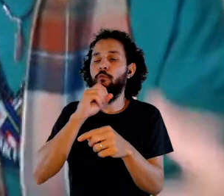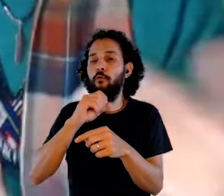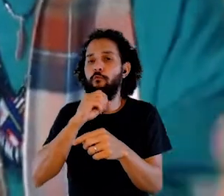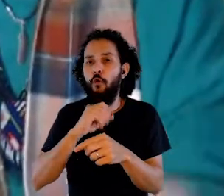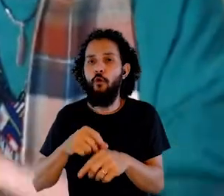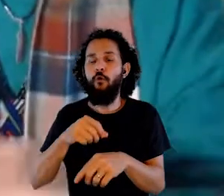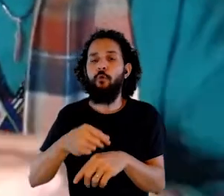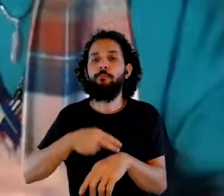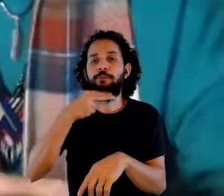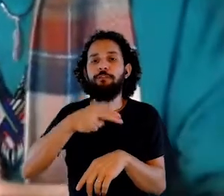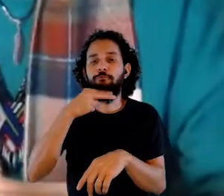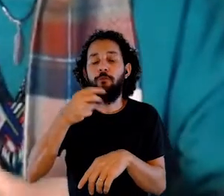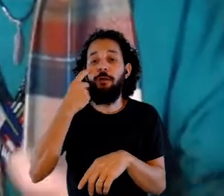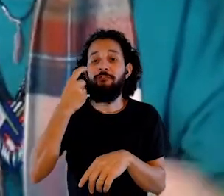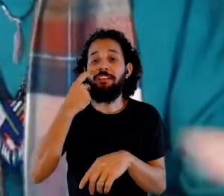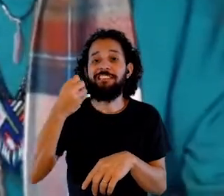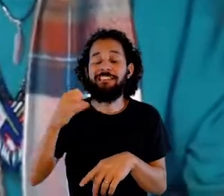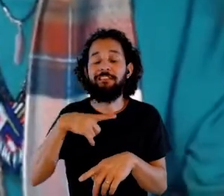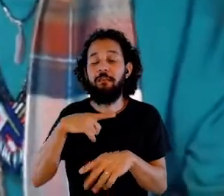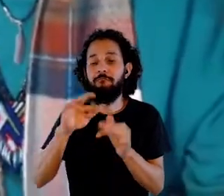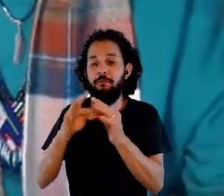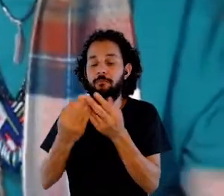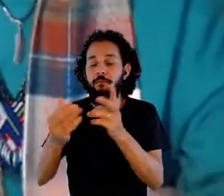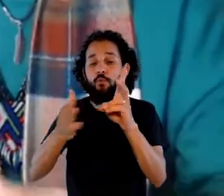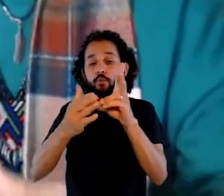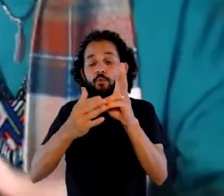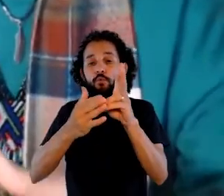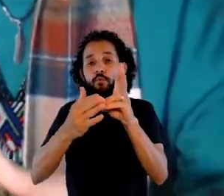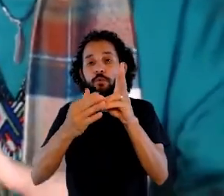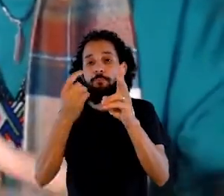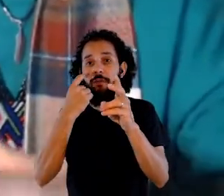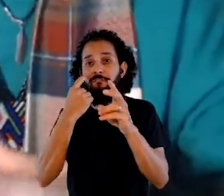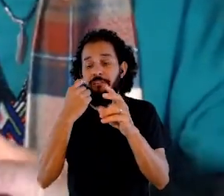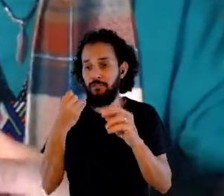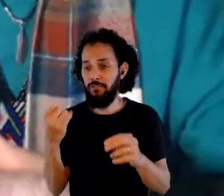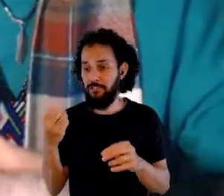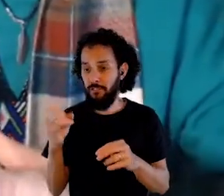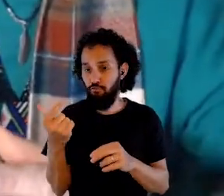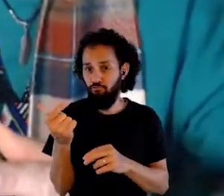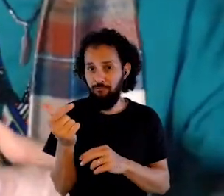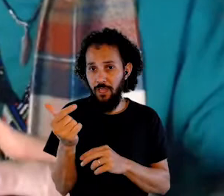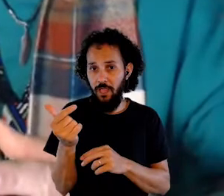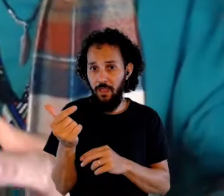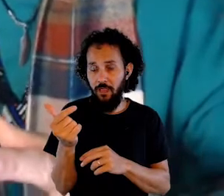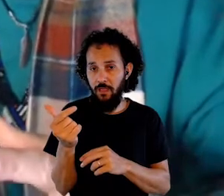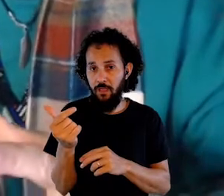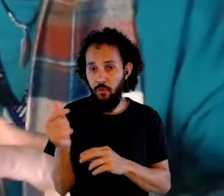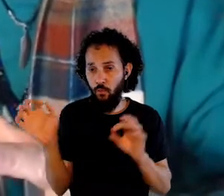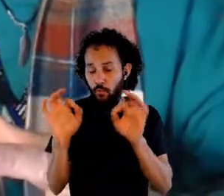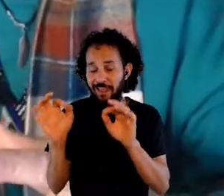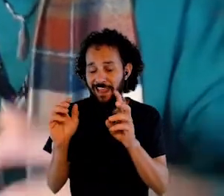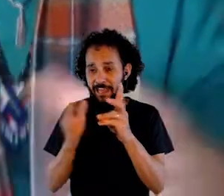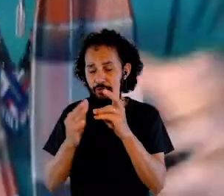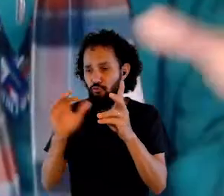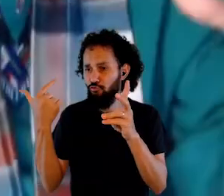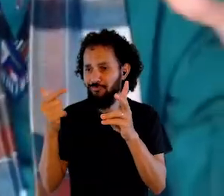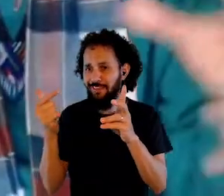buscando, quando ele vê que não acha nenhum índio na família, ele fala que foi índio em vidas